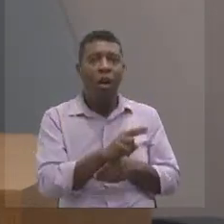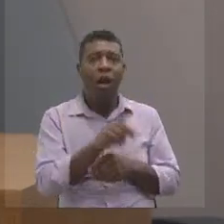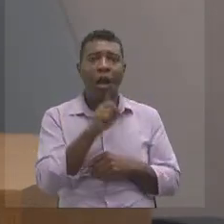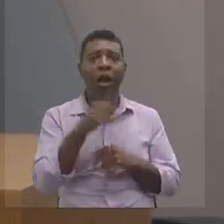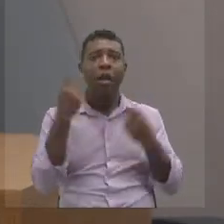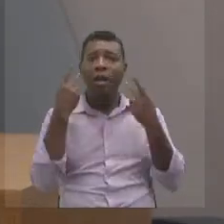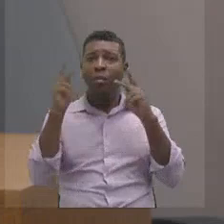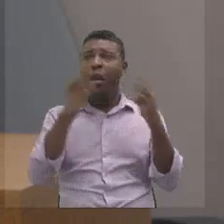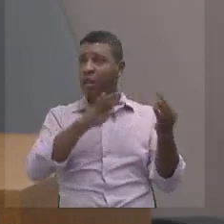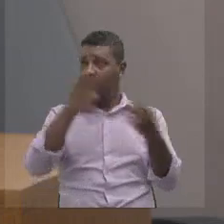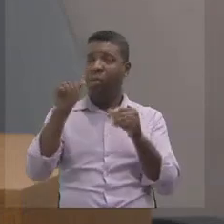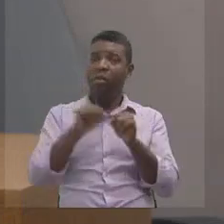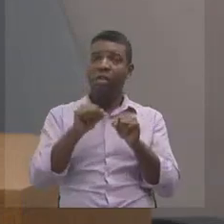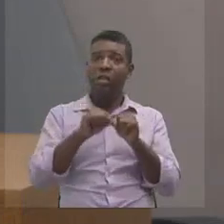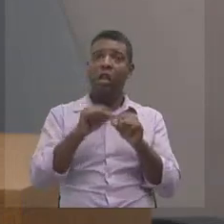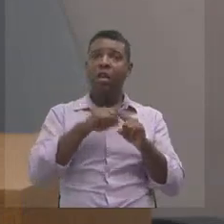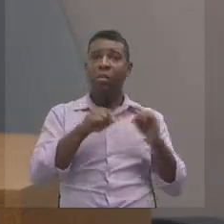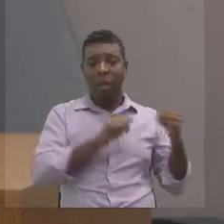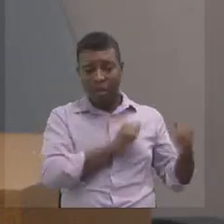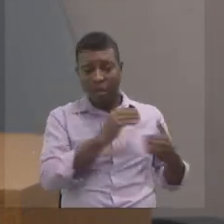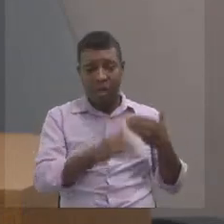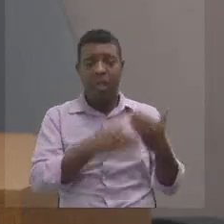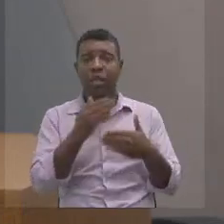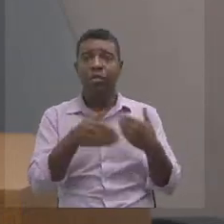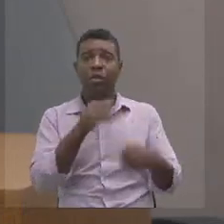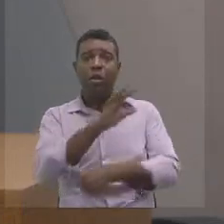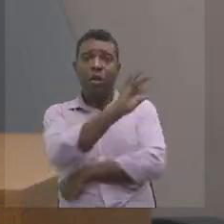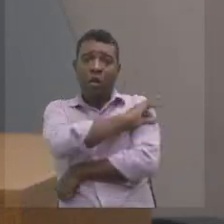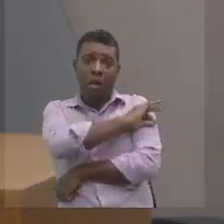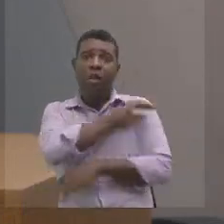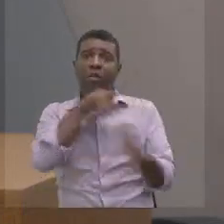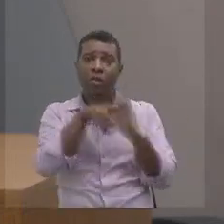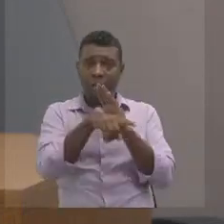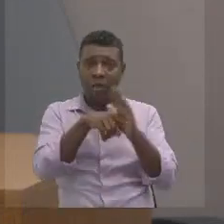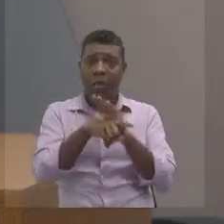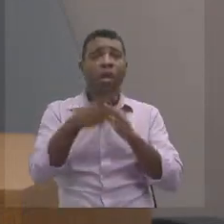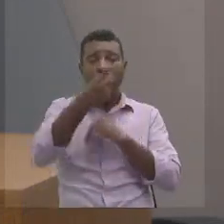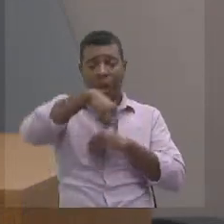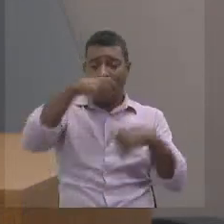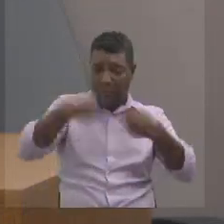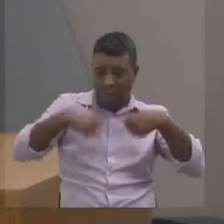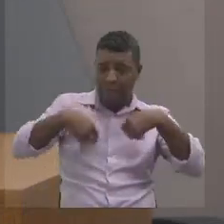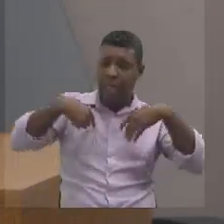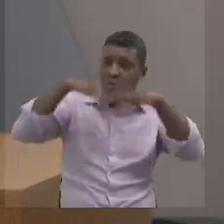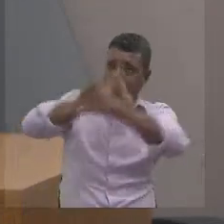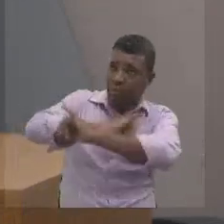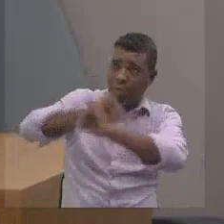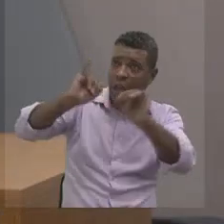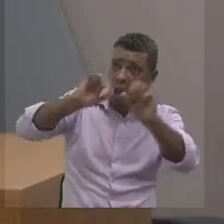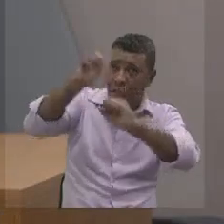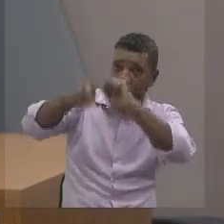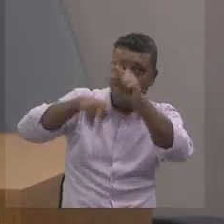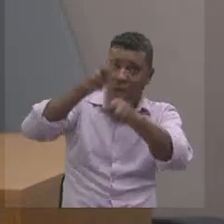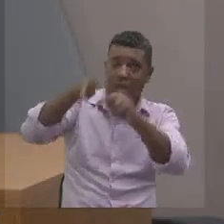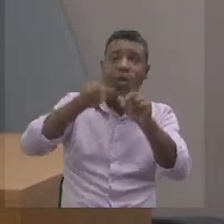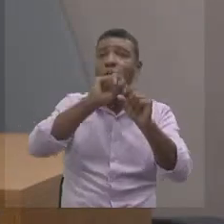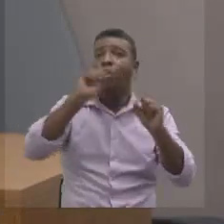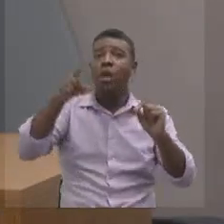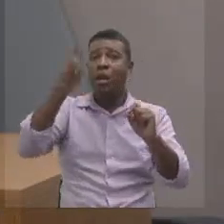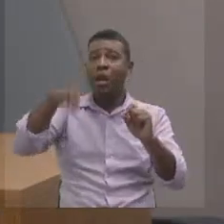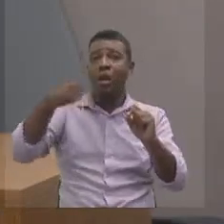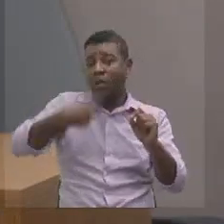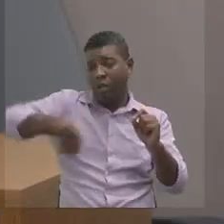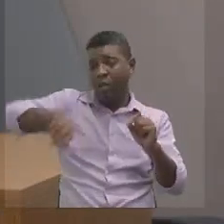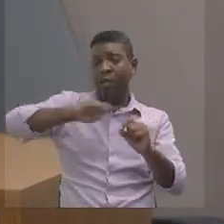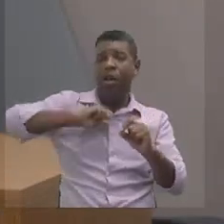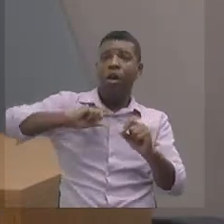fazê-lo mas esse processo de fiscalização a gente tem também o dever de contar a população daquilo que é que é o nosso né